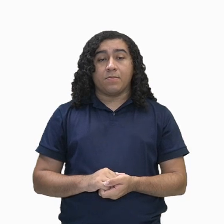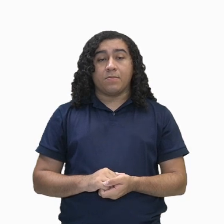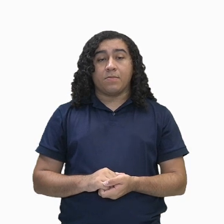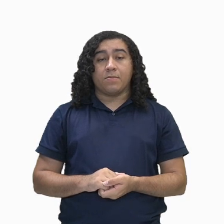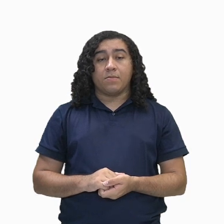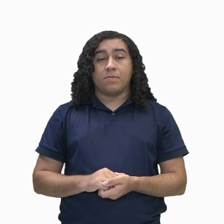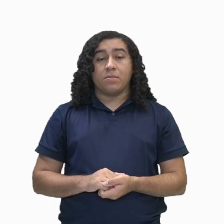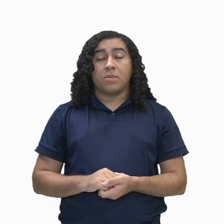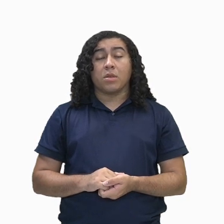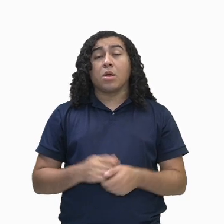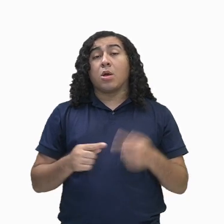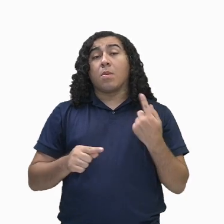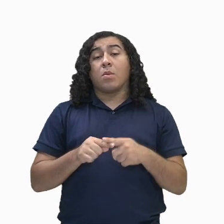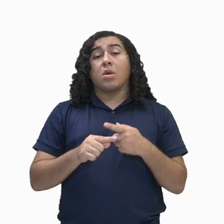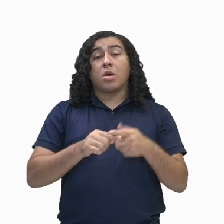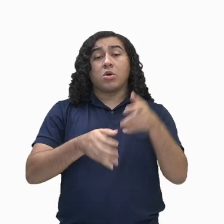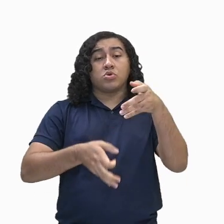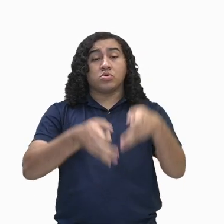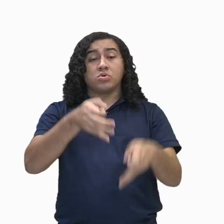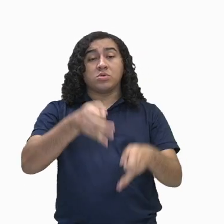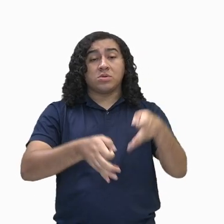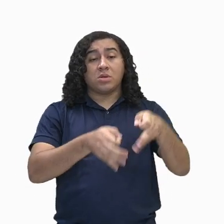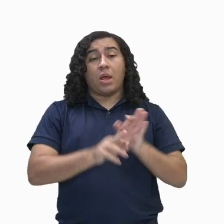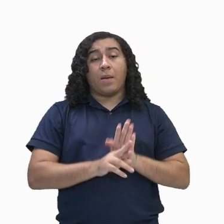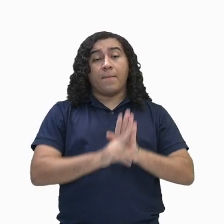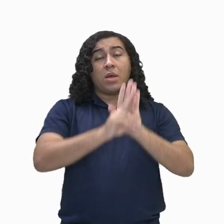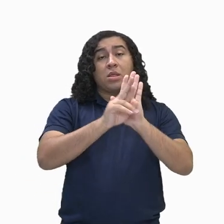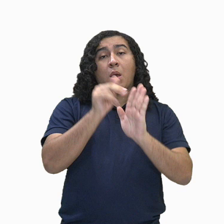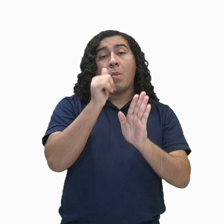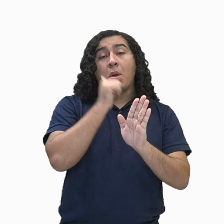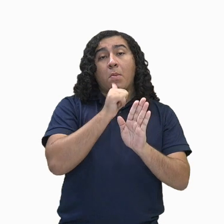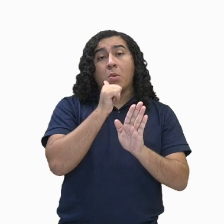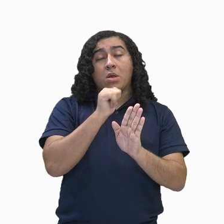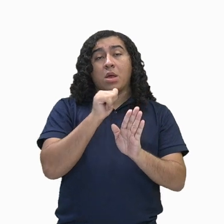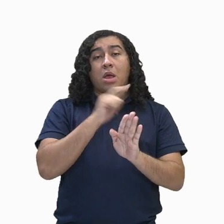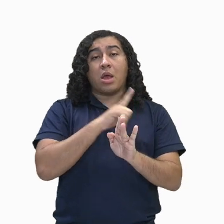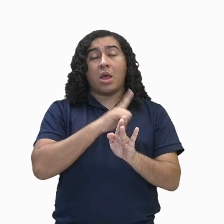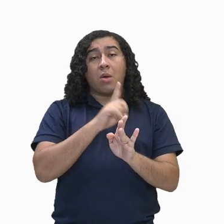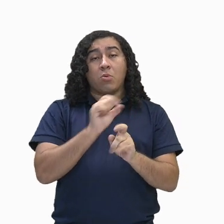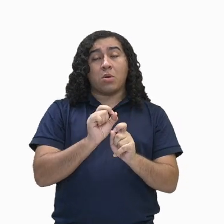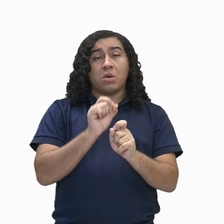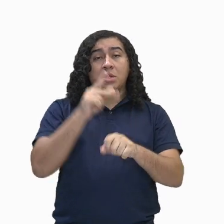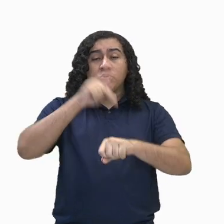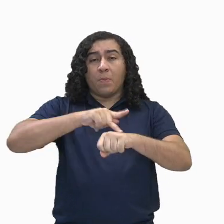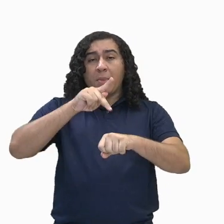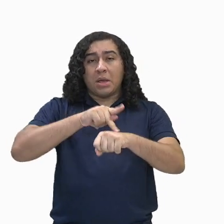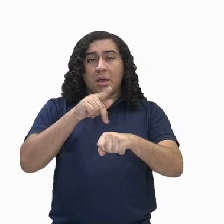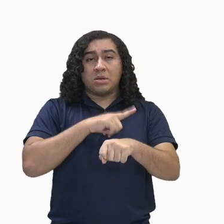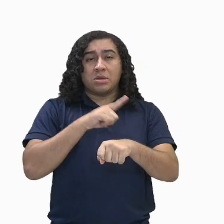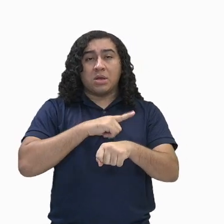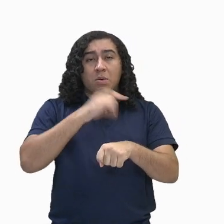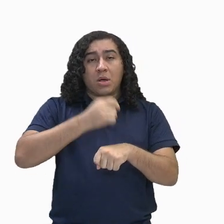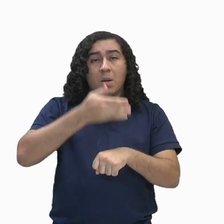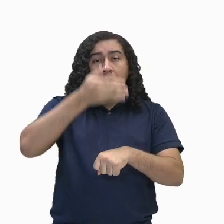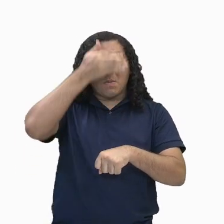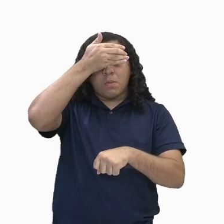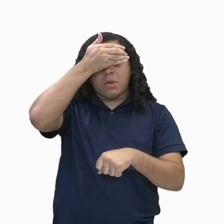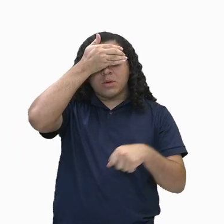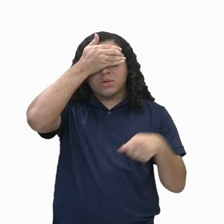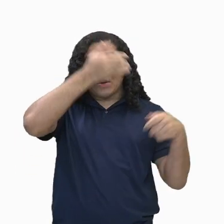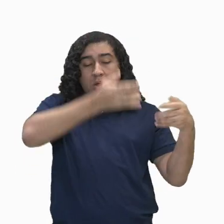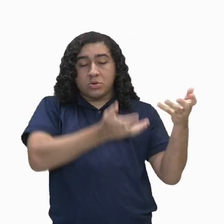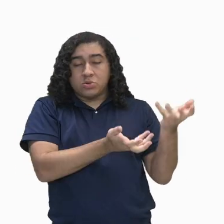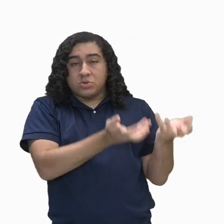Por que a justiça é representada por uma mulher com os olhos vendados? Aqui nós